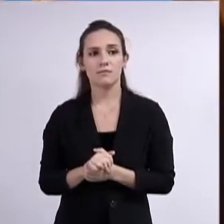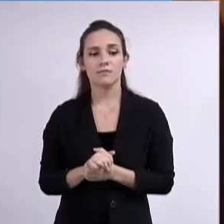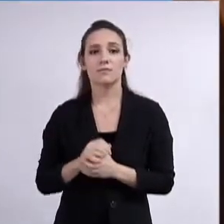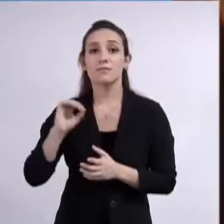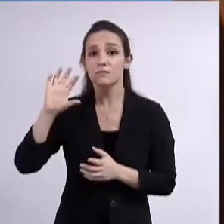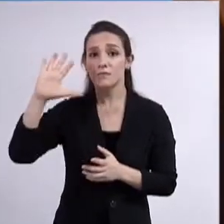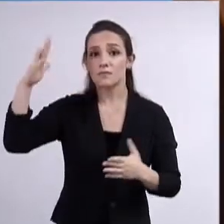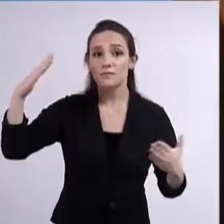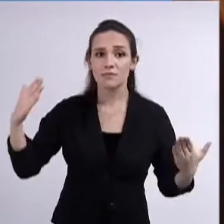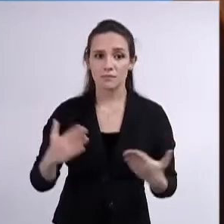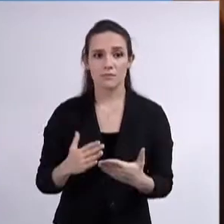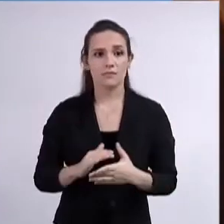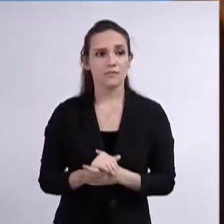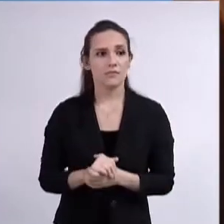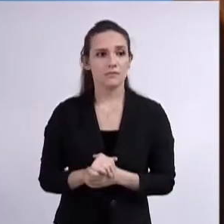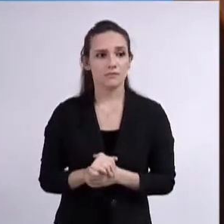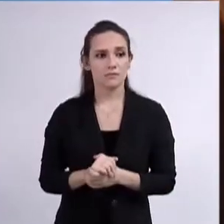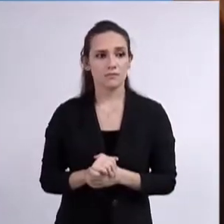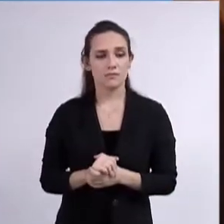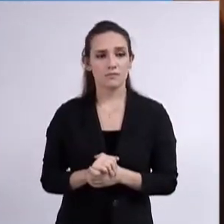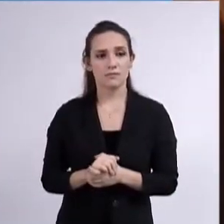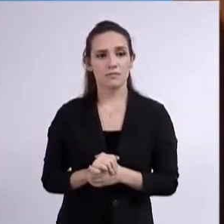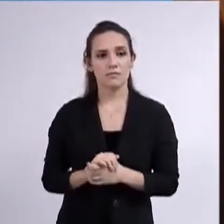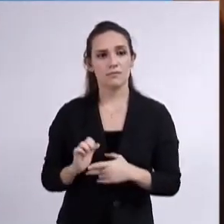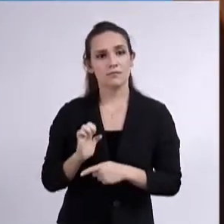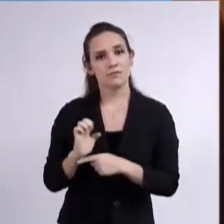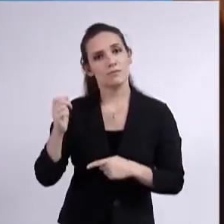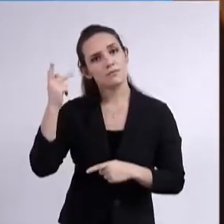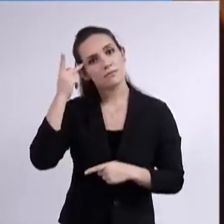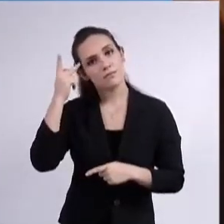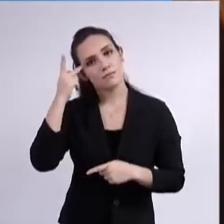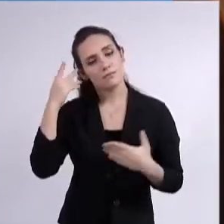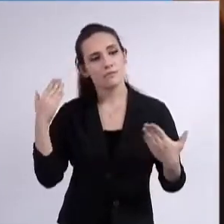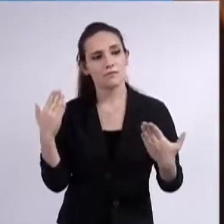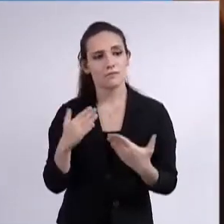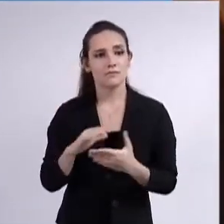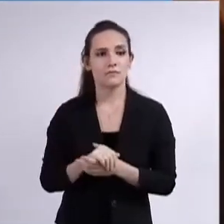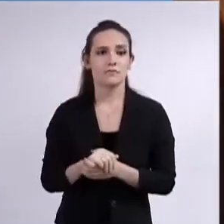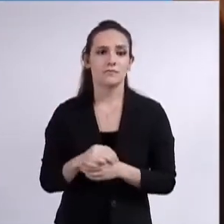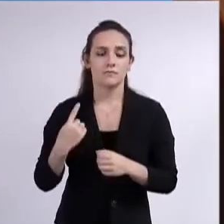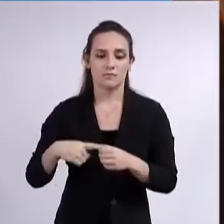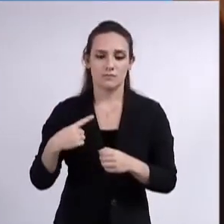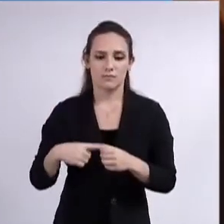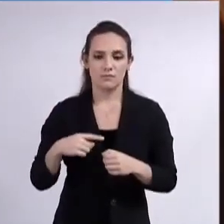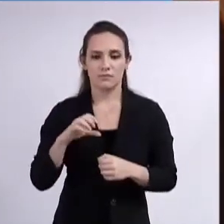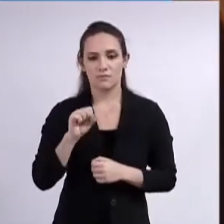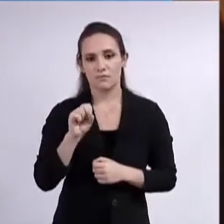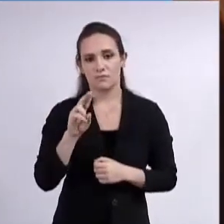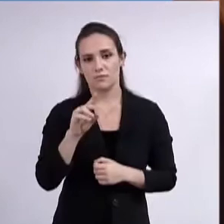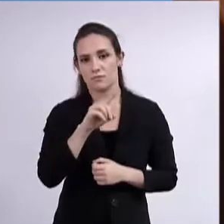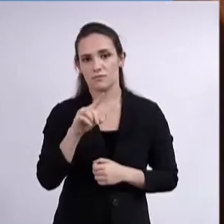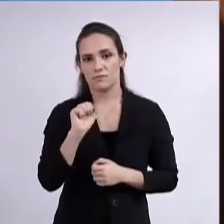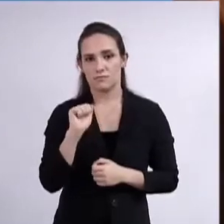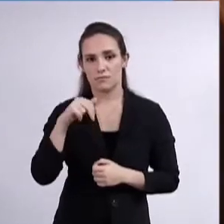aconteceu recentemente no estado de São Paulo, mais precisamente na cidade de